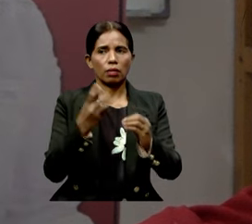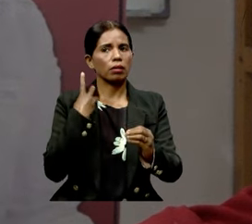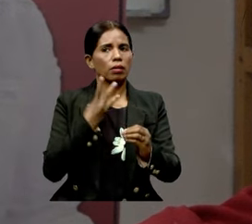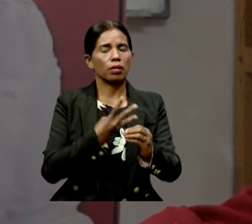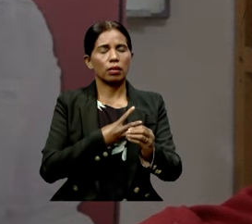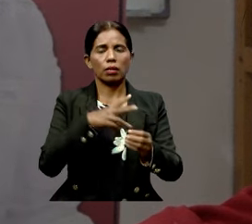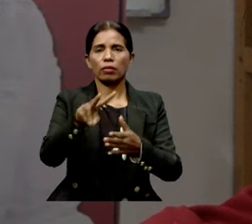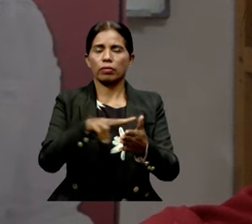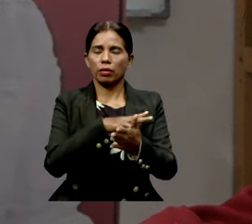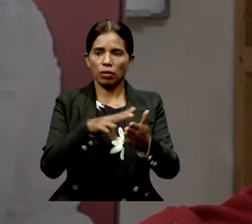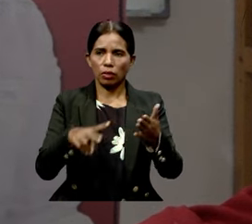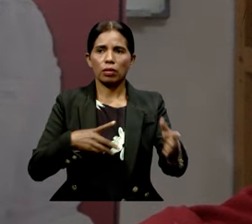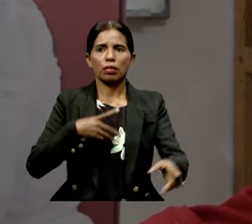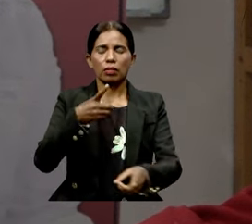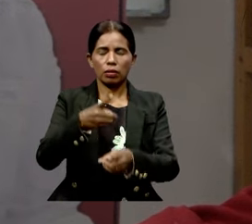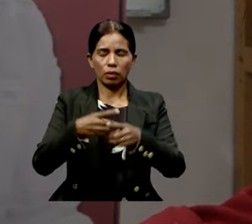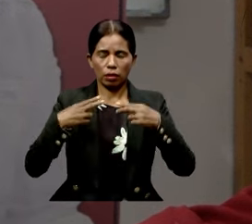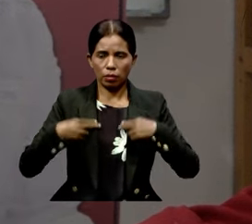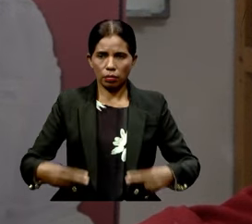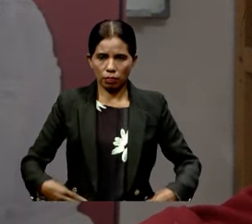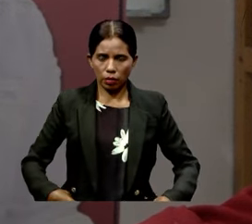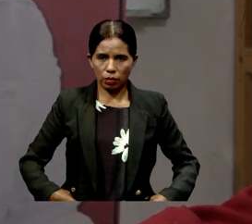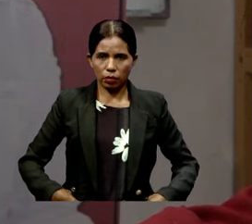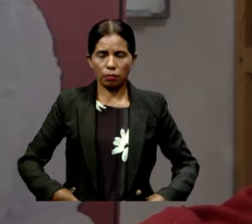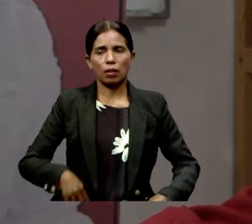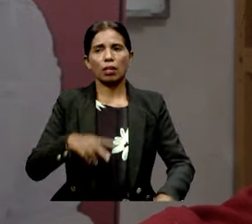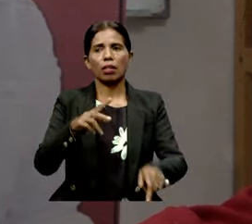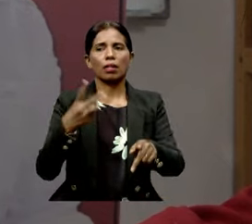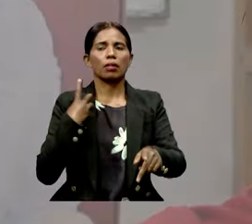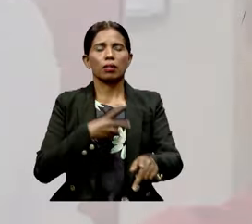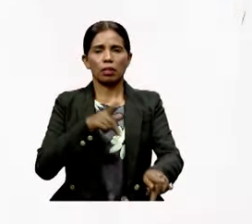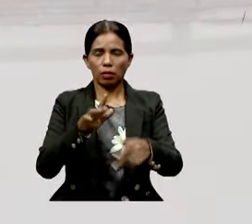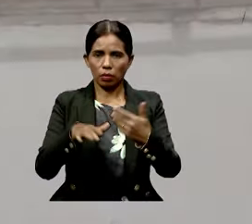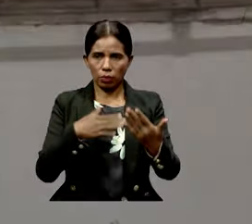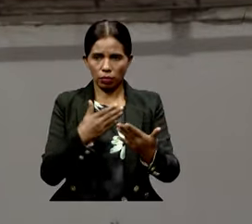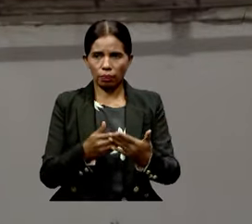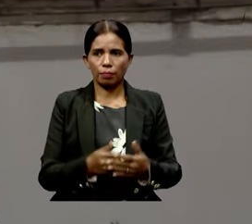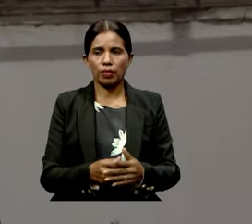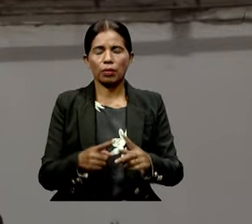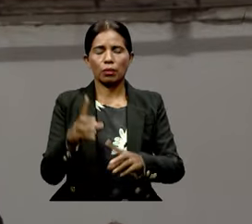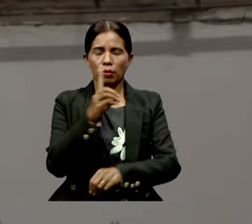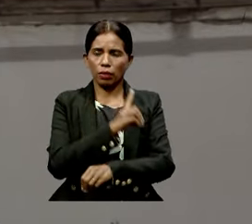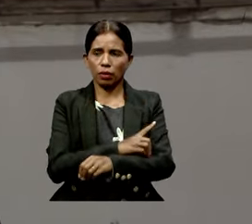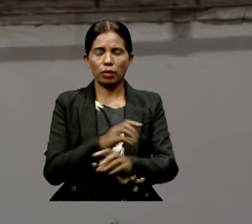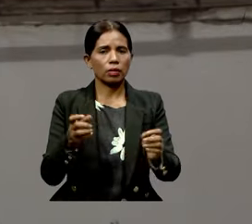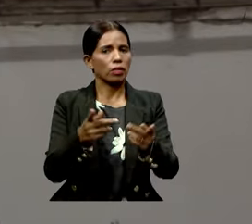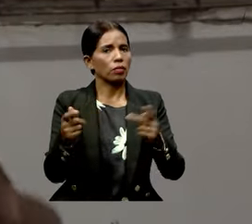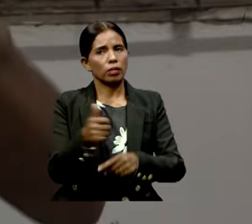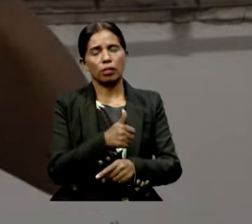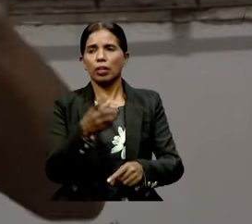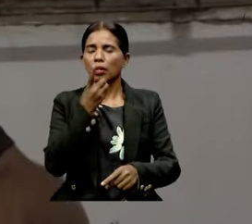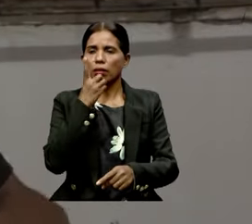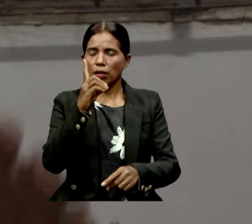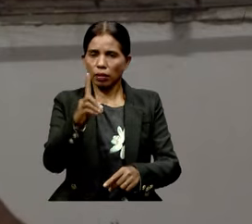viola tiona, direito básico fundamental de teves e tem ninguém se dará unia. Hoje na sala e fatim balontan declara